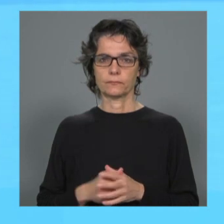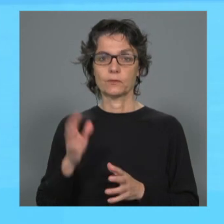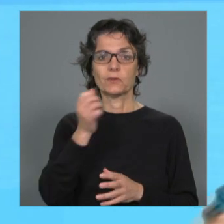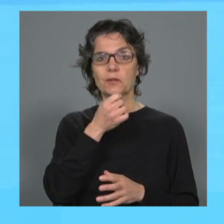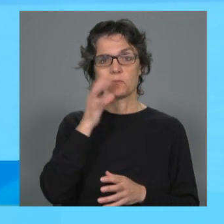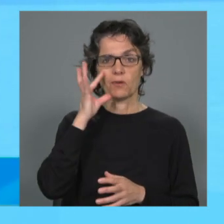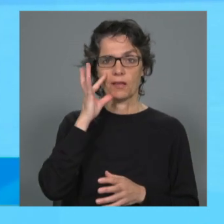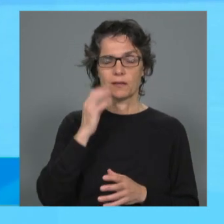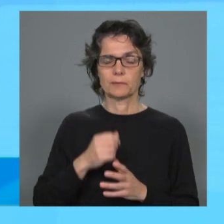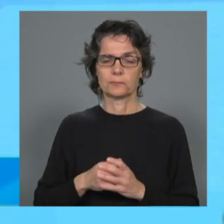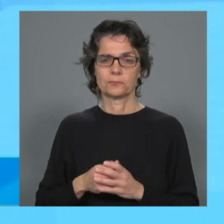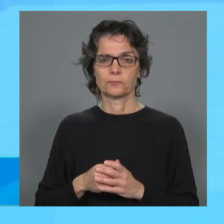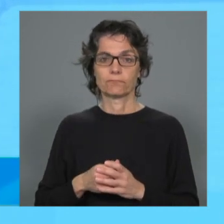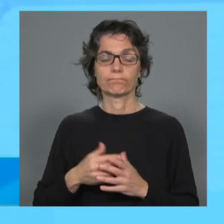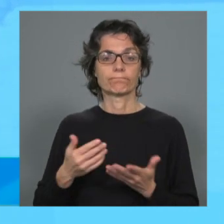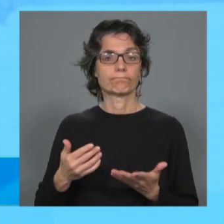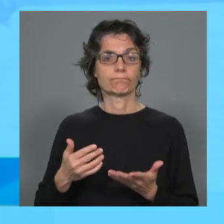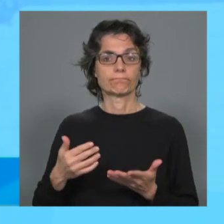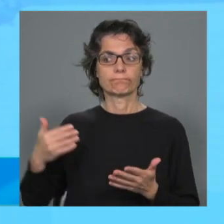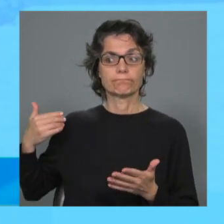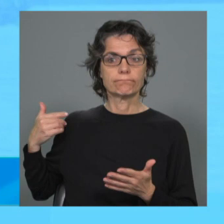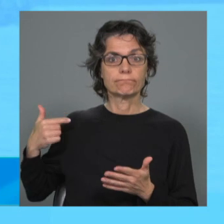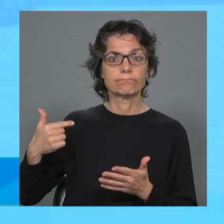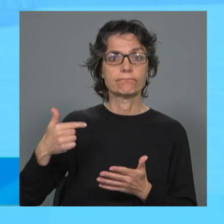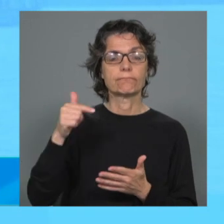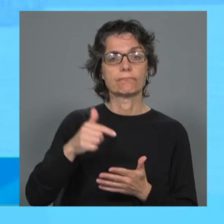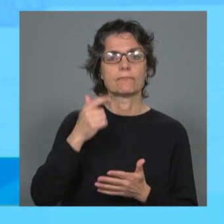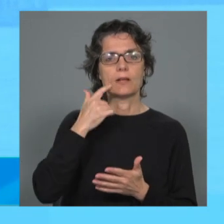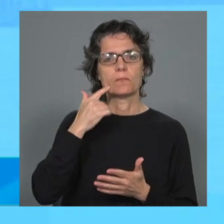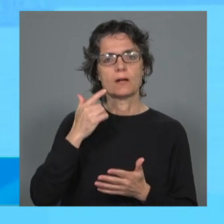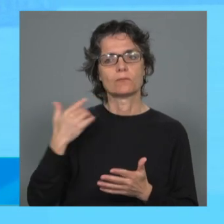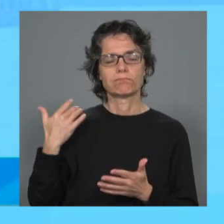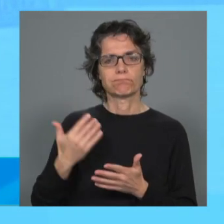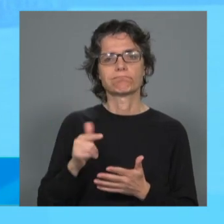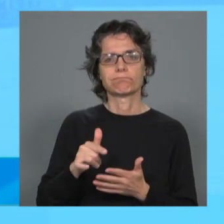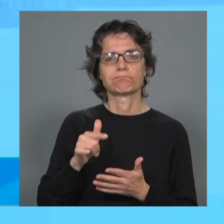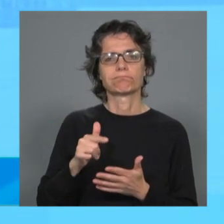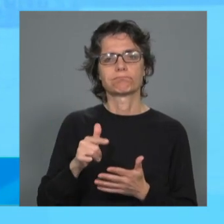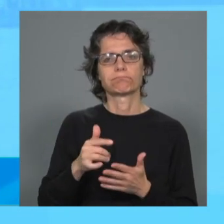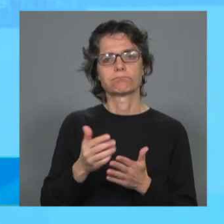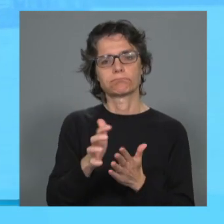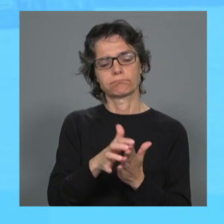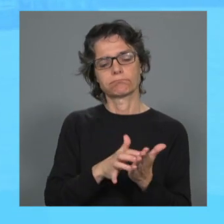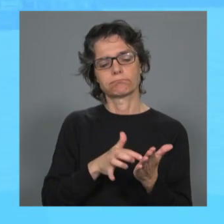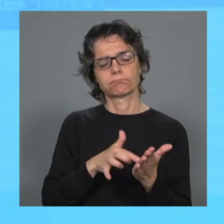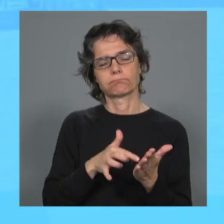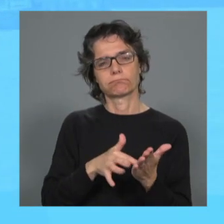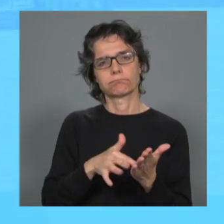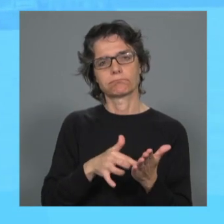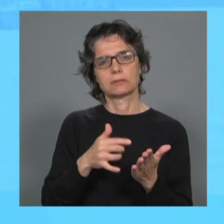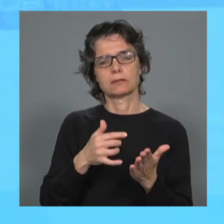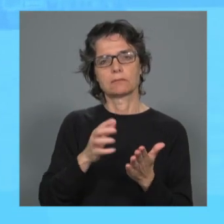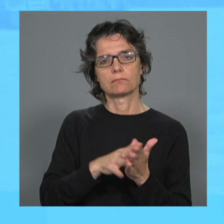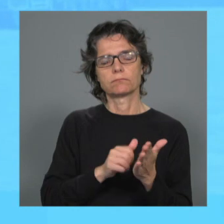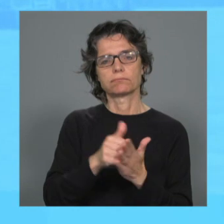Olá, muito boa tarde. Ao longo destas semanas da Páscoa retomam-se textos da Bíblia que falam da ressurreição. Muitos